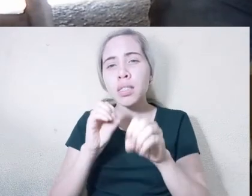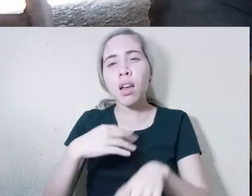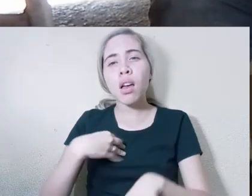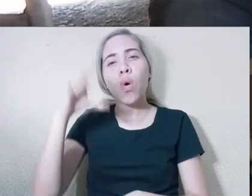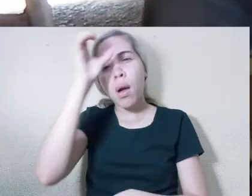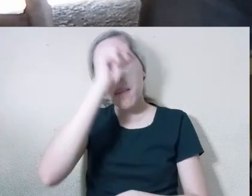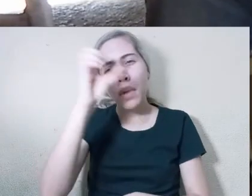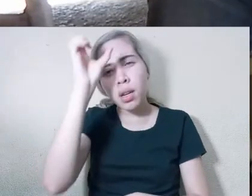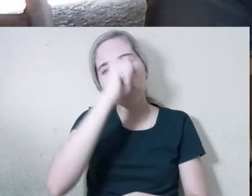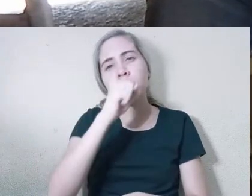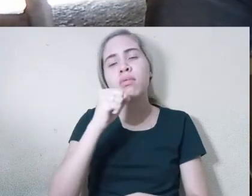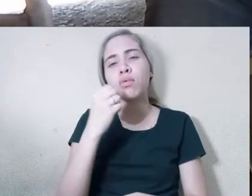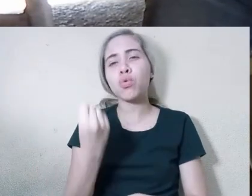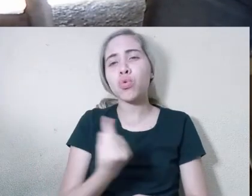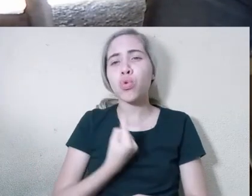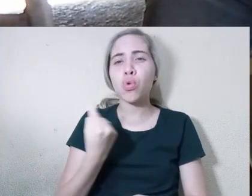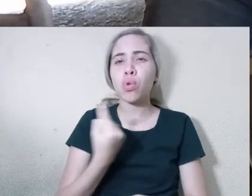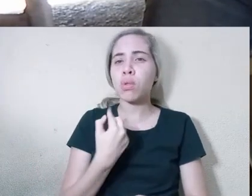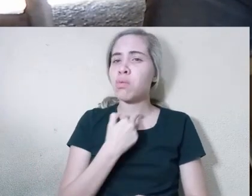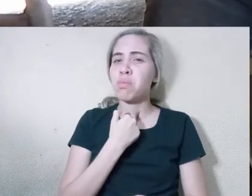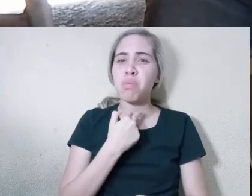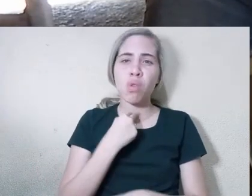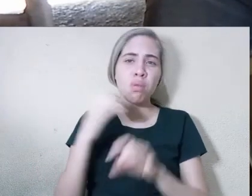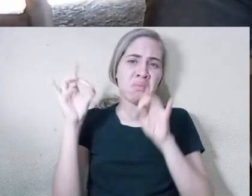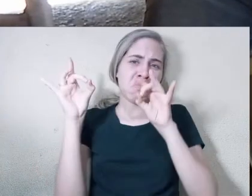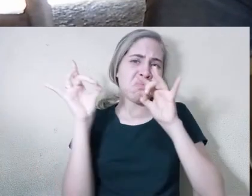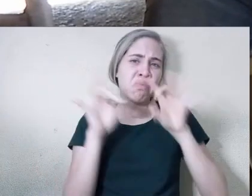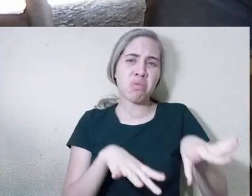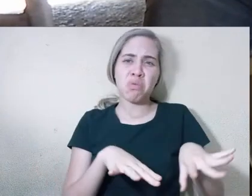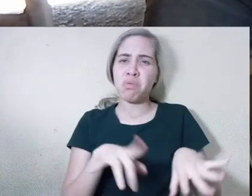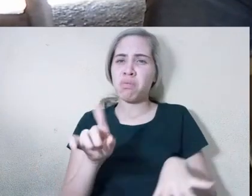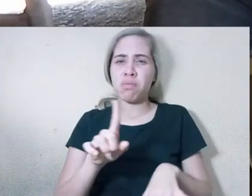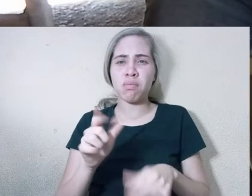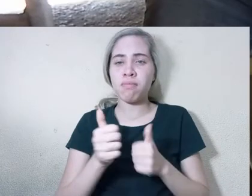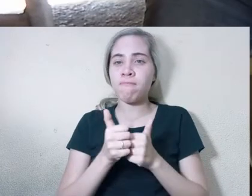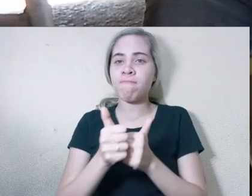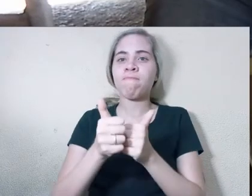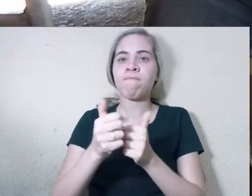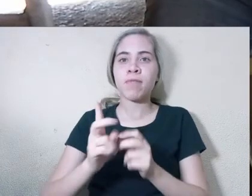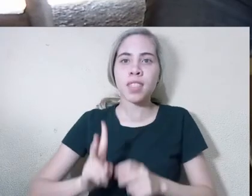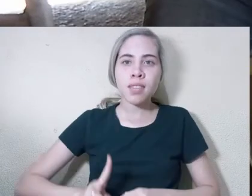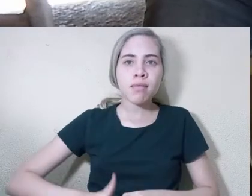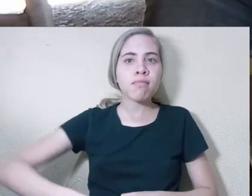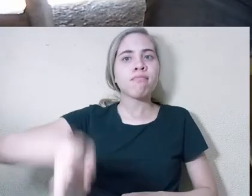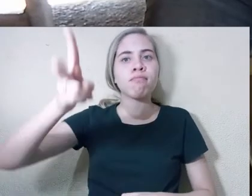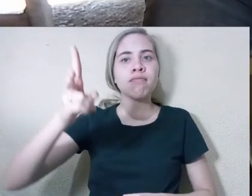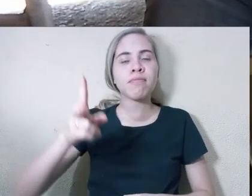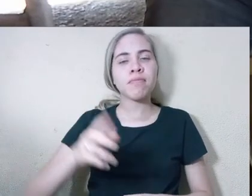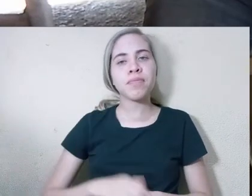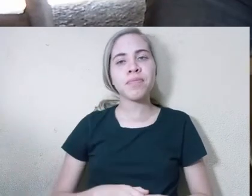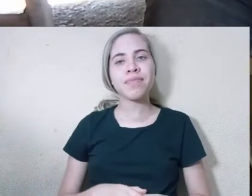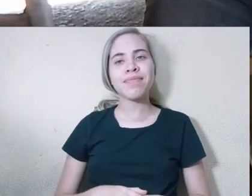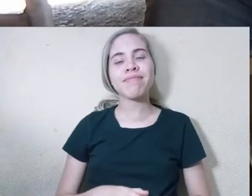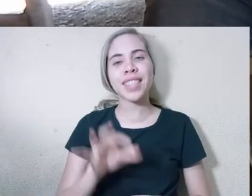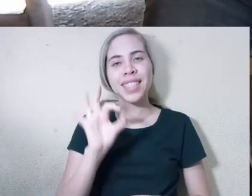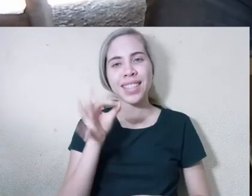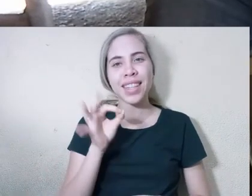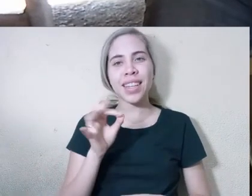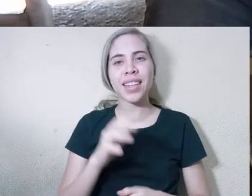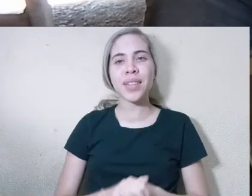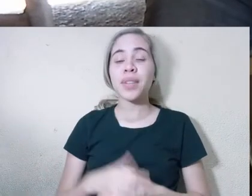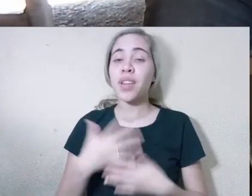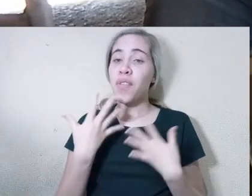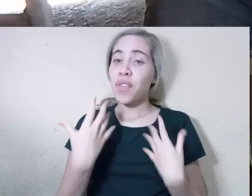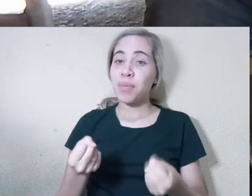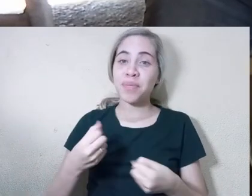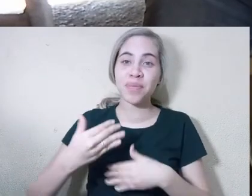estava querendo me ensinar, né? Sim. Eu aprendi sozinho, então a gente não pode desistir. A gente tem que seguir em frente. Muito bom, isso mesmo,